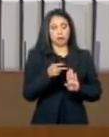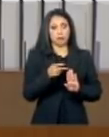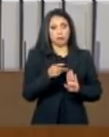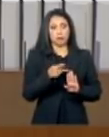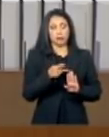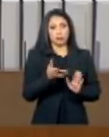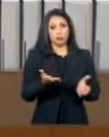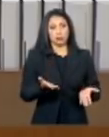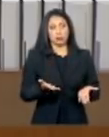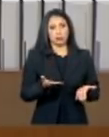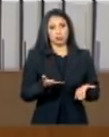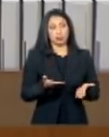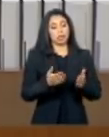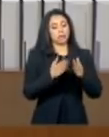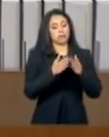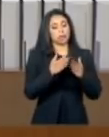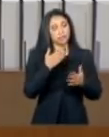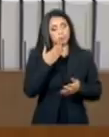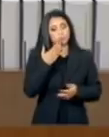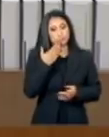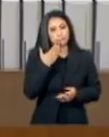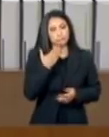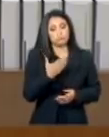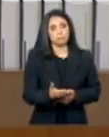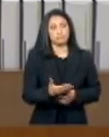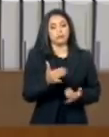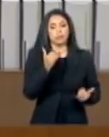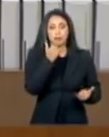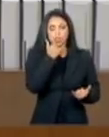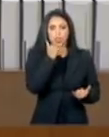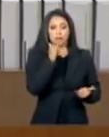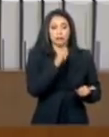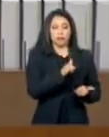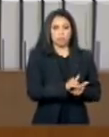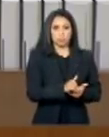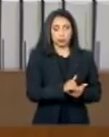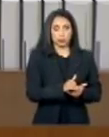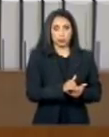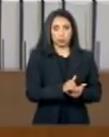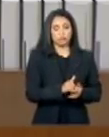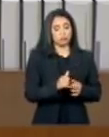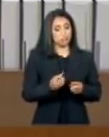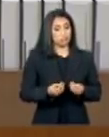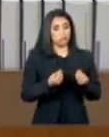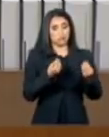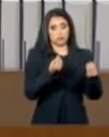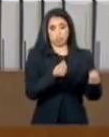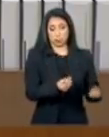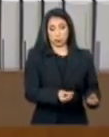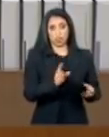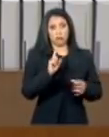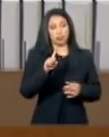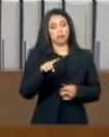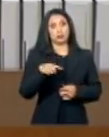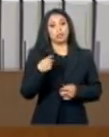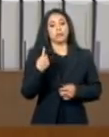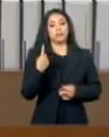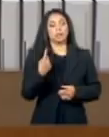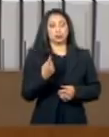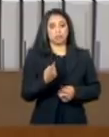ele pede anistia inicialmente a comissão de anistia o consed e posteriormente em